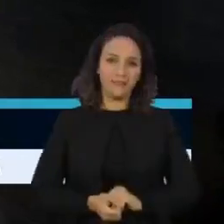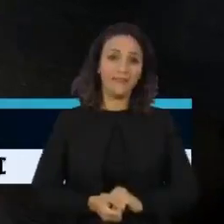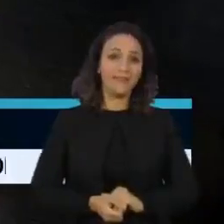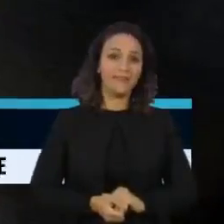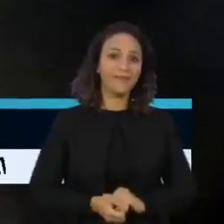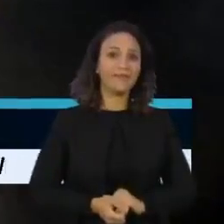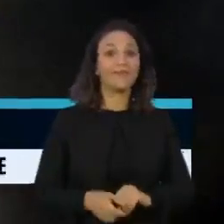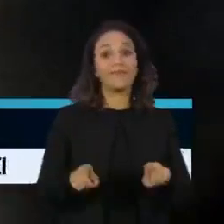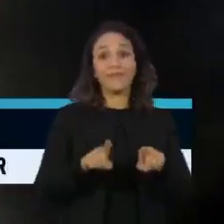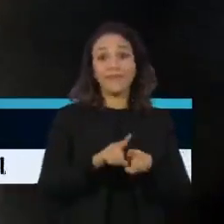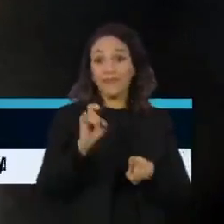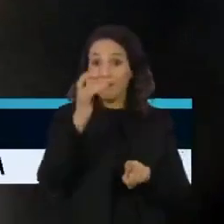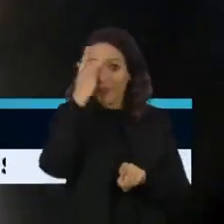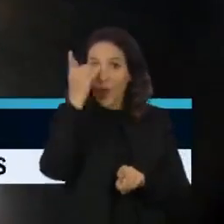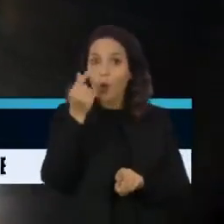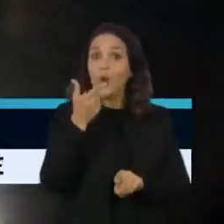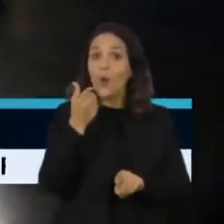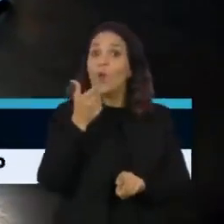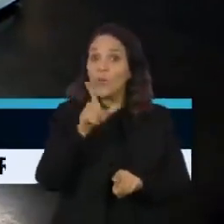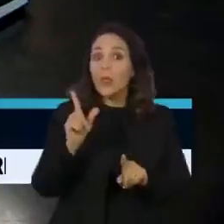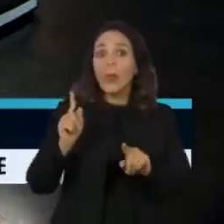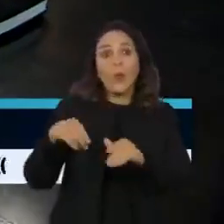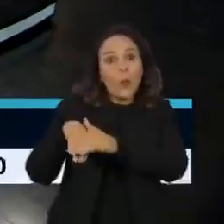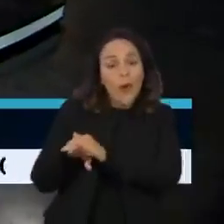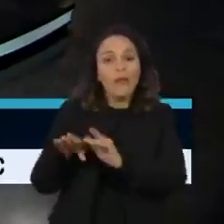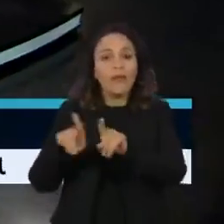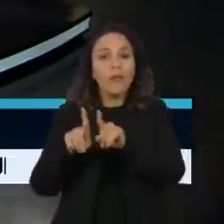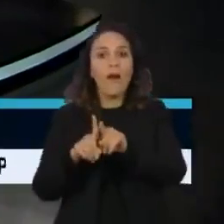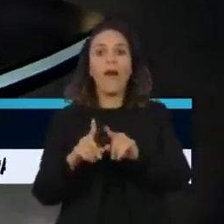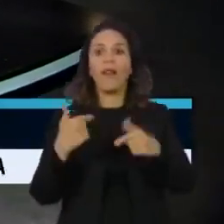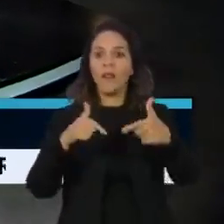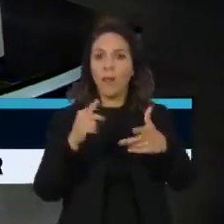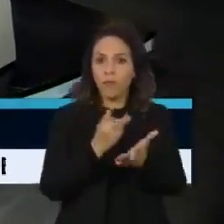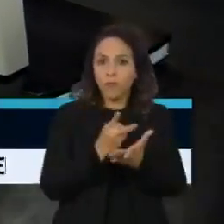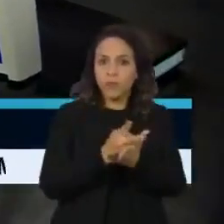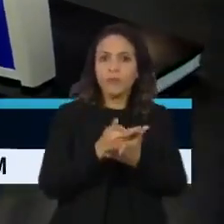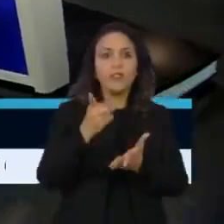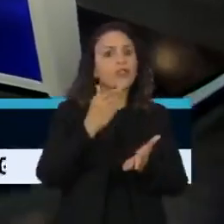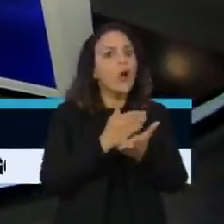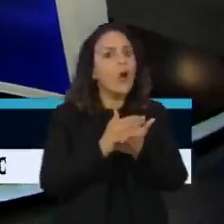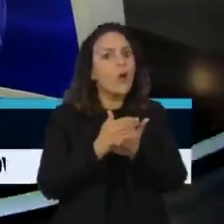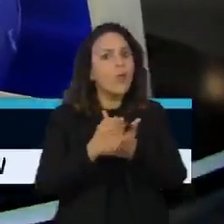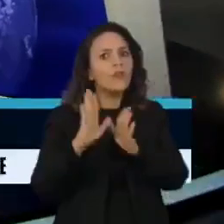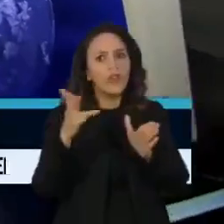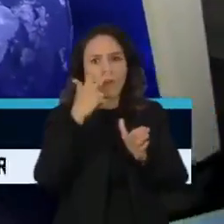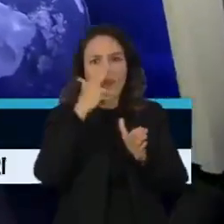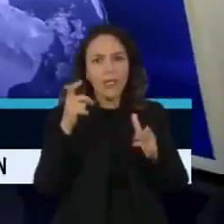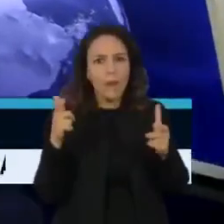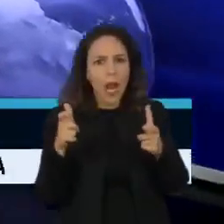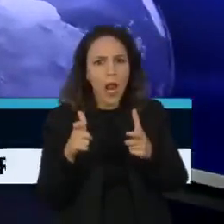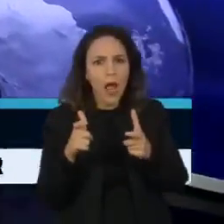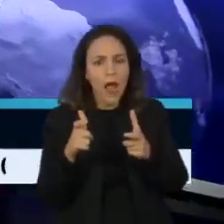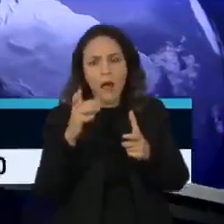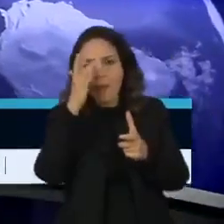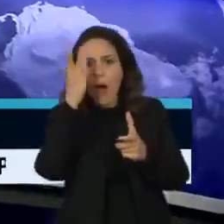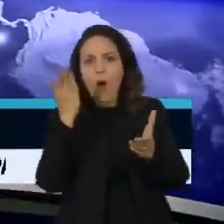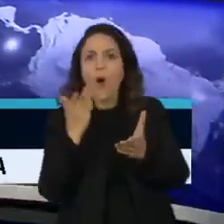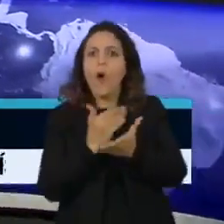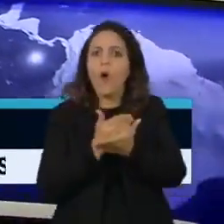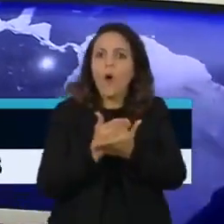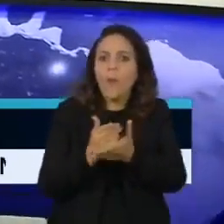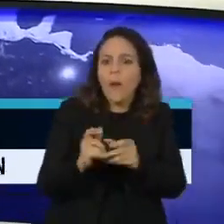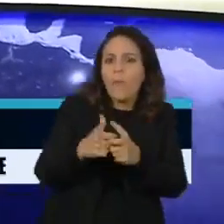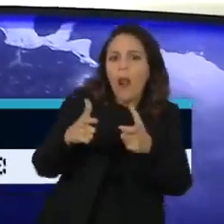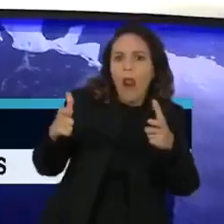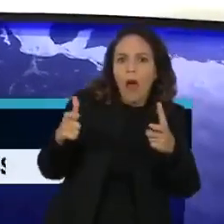o que nós queremos tem conseguiu manter a renda do emprego você me dizia que já está tendo uma demanda reprimida né repreendido as pessoas estão voltando a